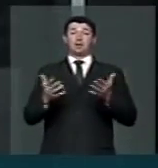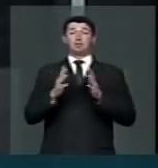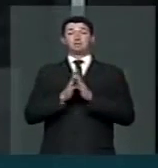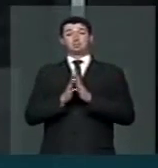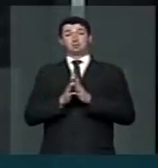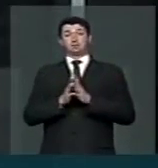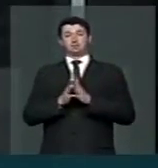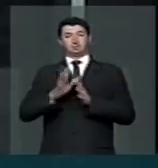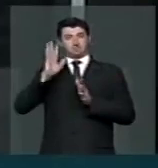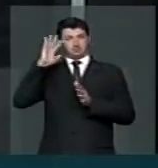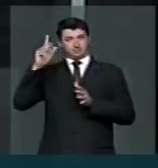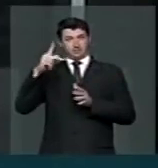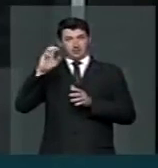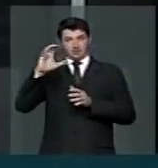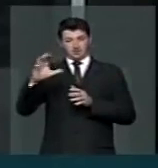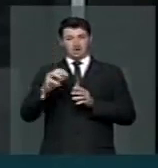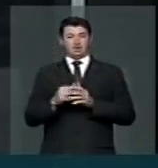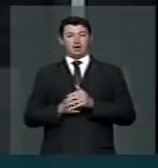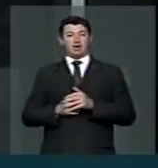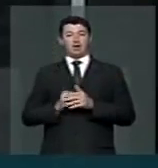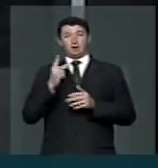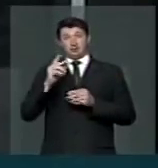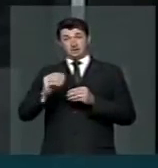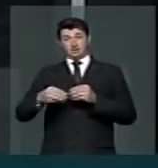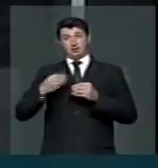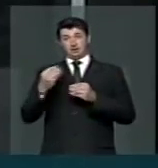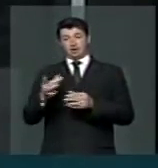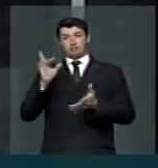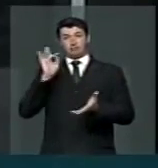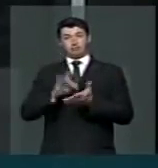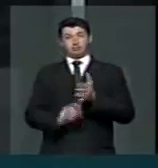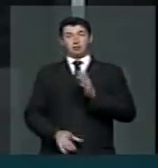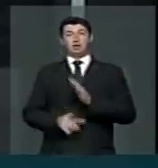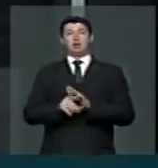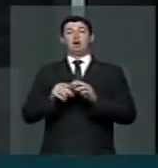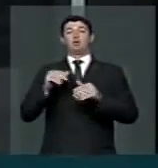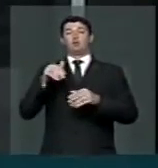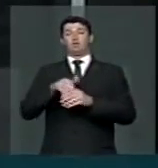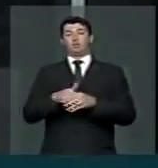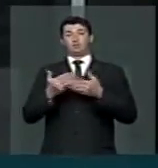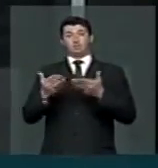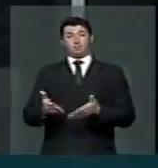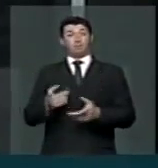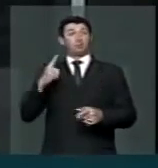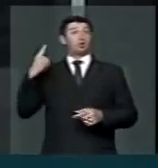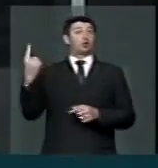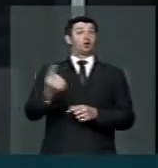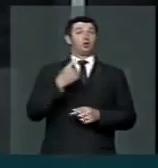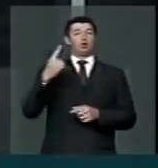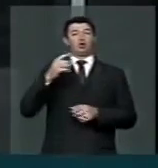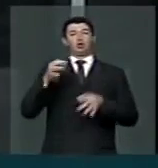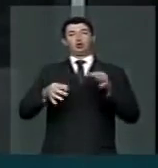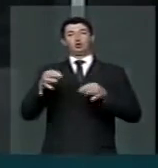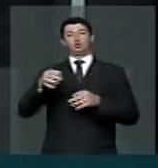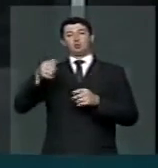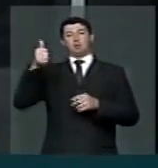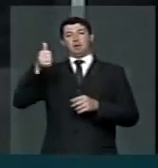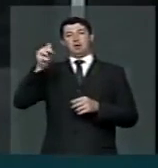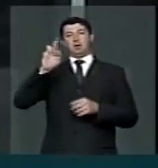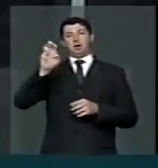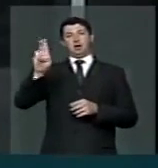a previsão na PEC de extensão da legitimidade ativa do voto para todos os juízes de primeiro